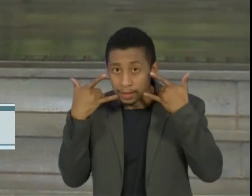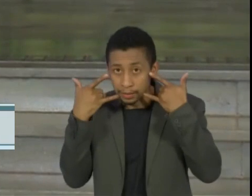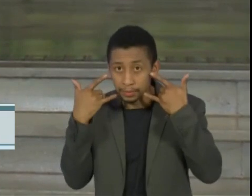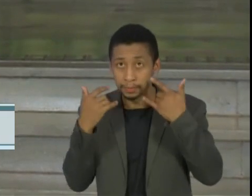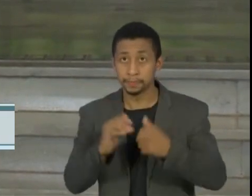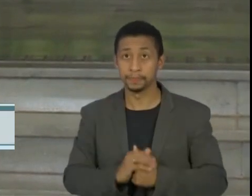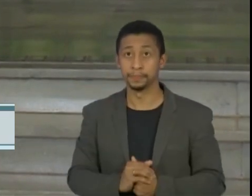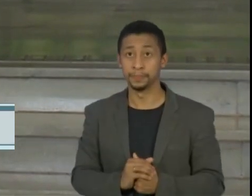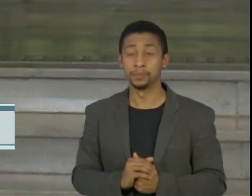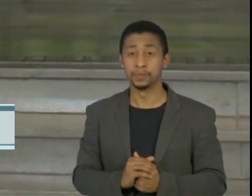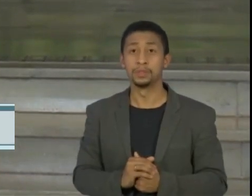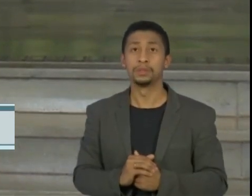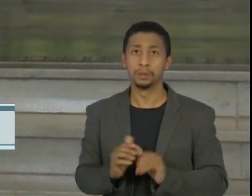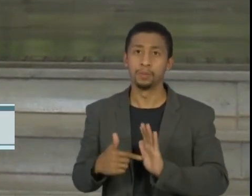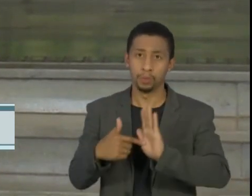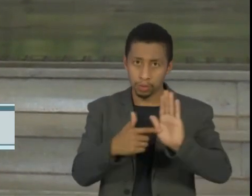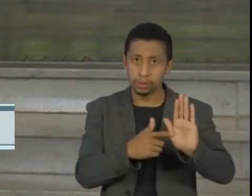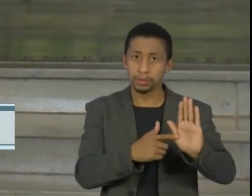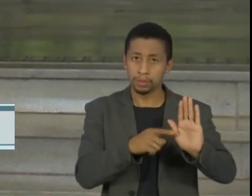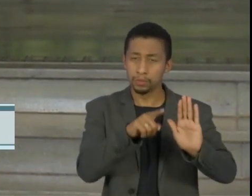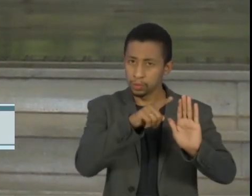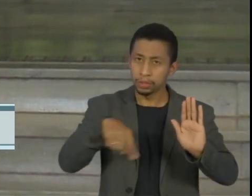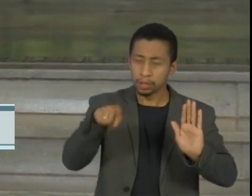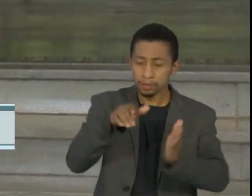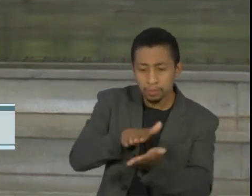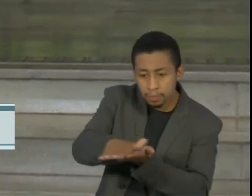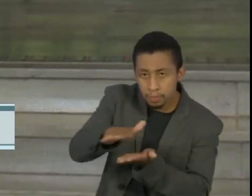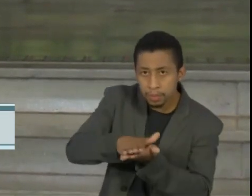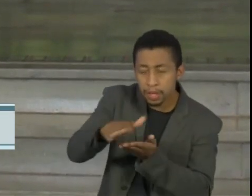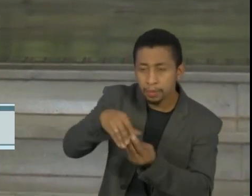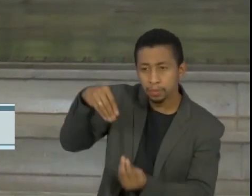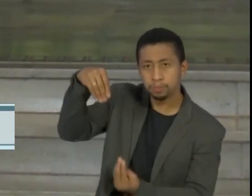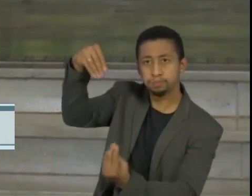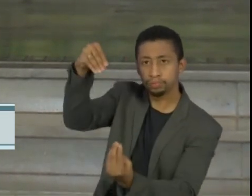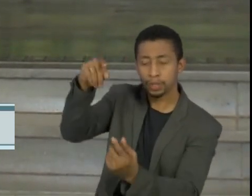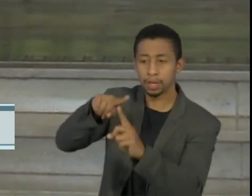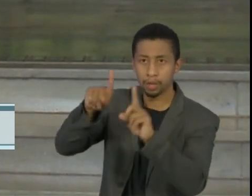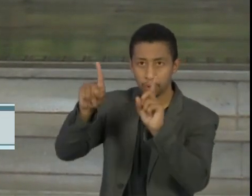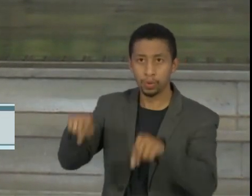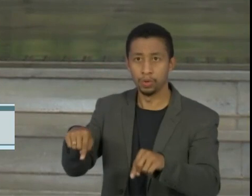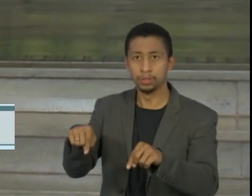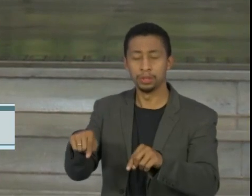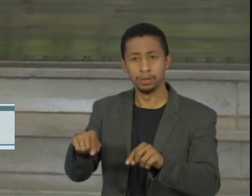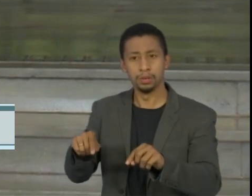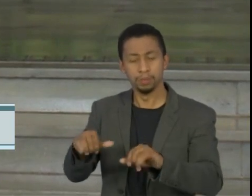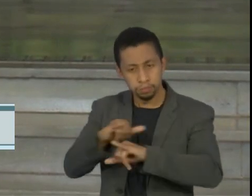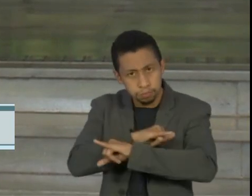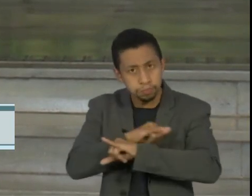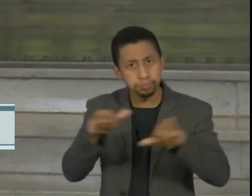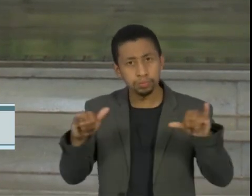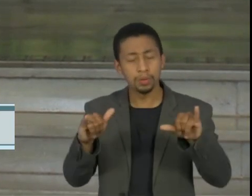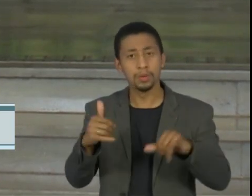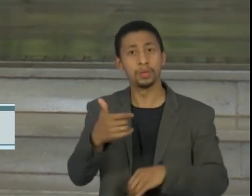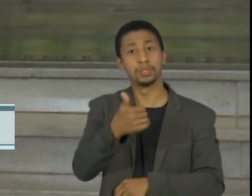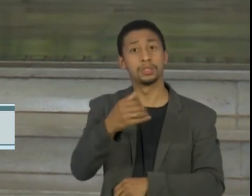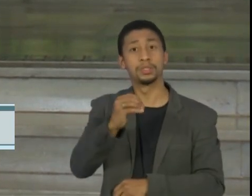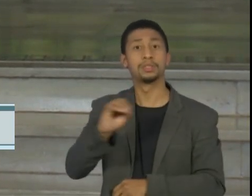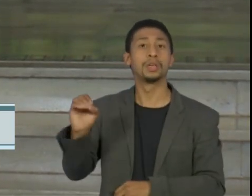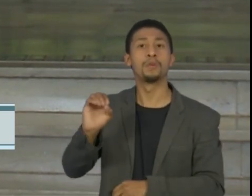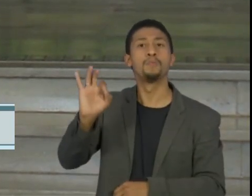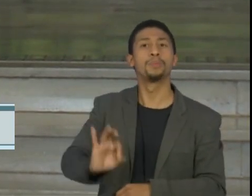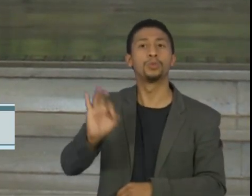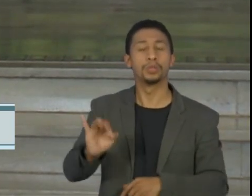E reproduzindo e colocando no seu estabelecimento. É esforço máximo para que tenhamos 100% dos brasileiros de